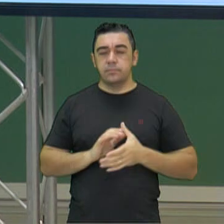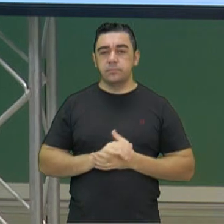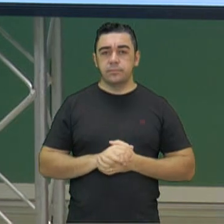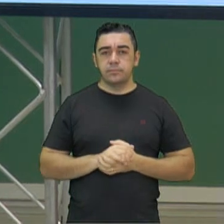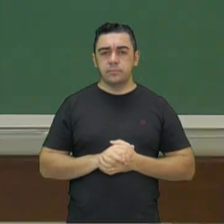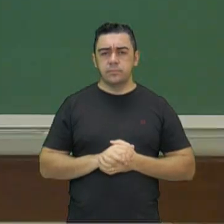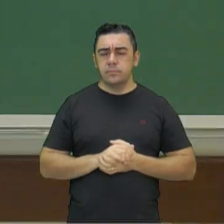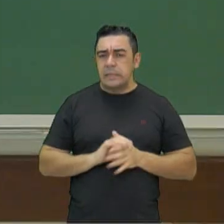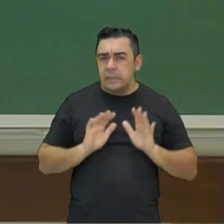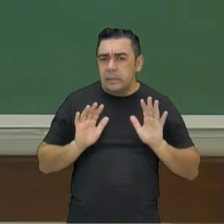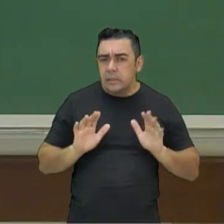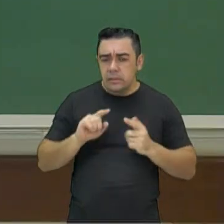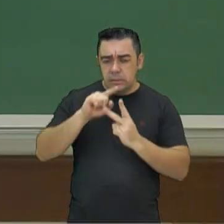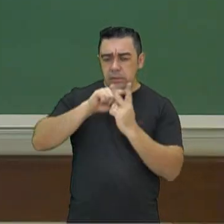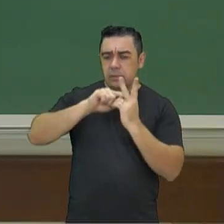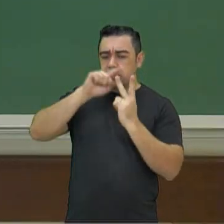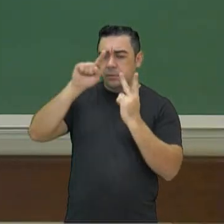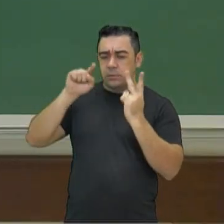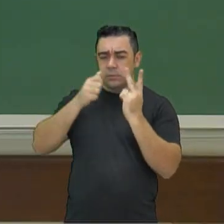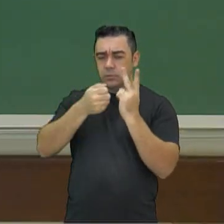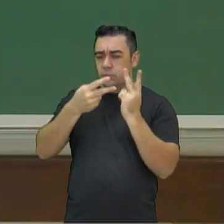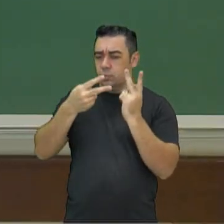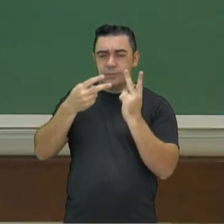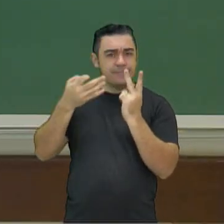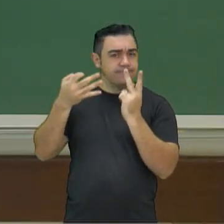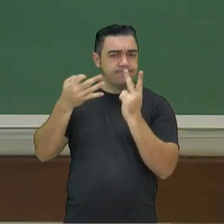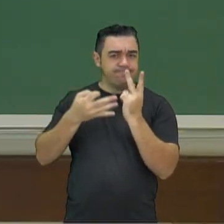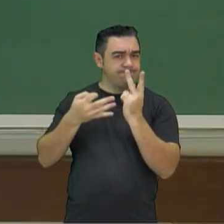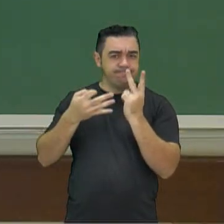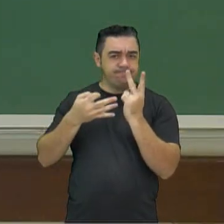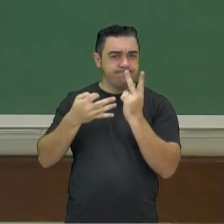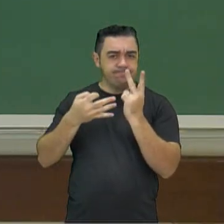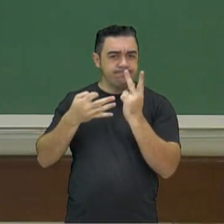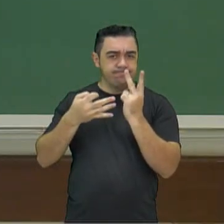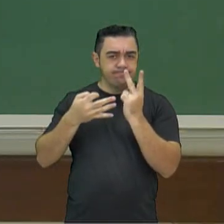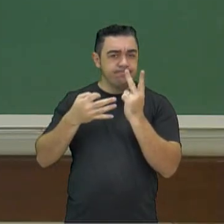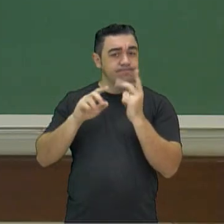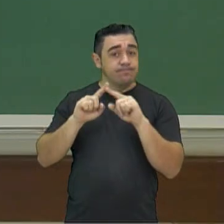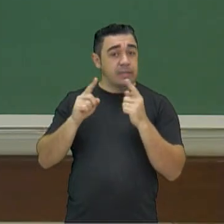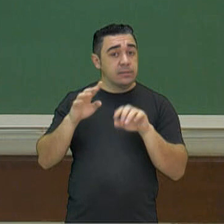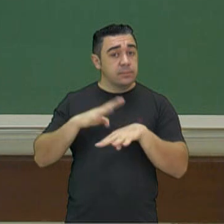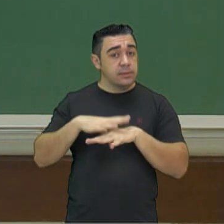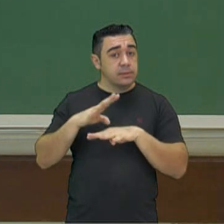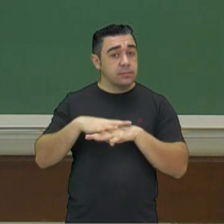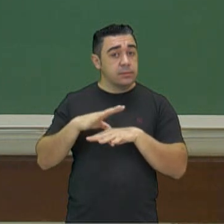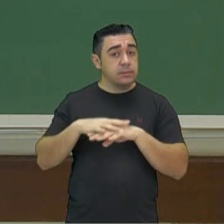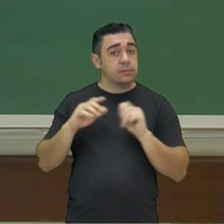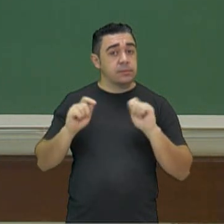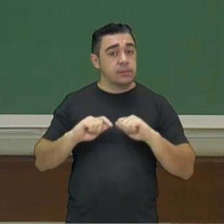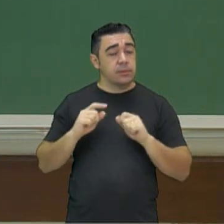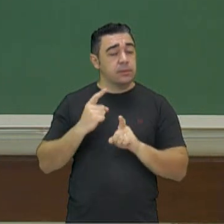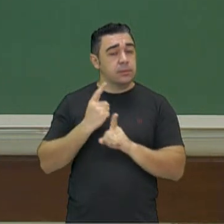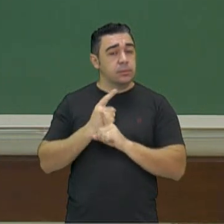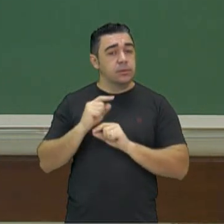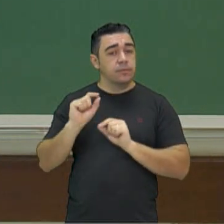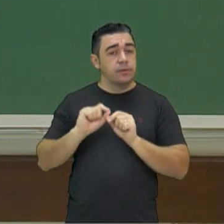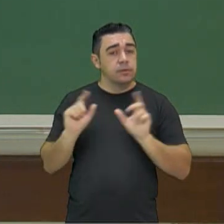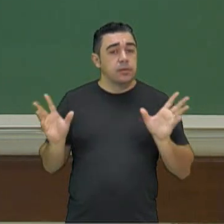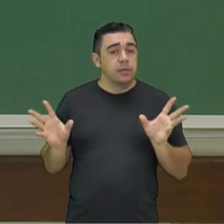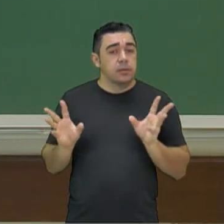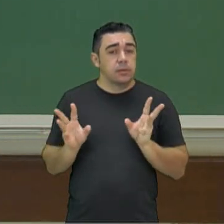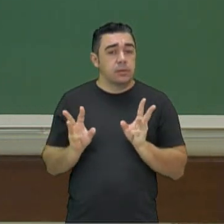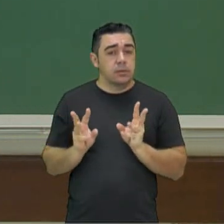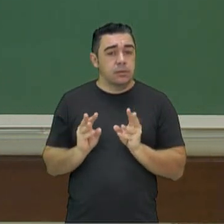12. Raiz quadrada de 12 não está errado, mas na matemática nós sempre procuramos escrever